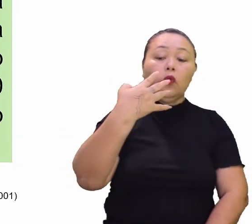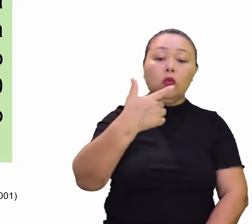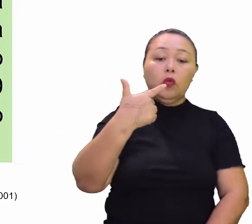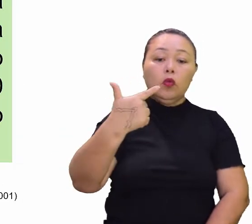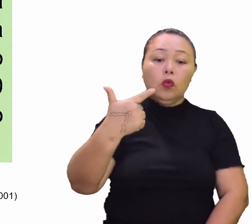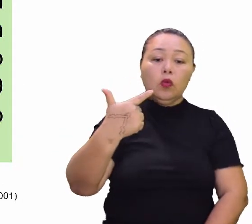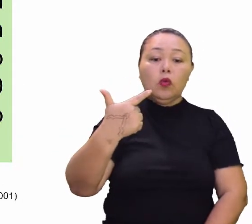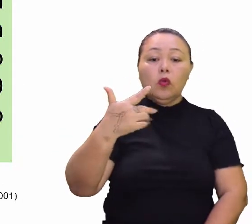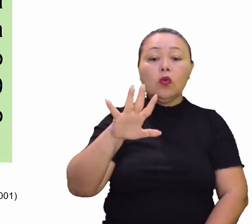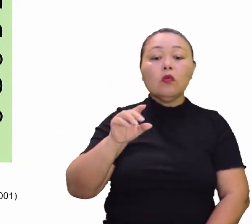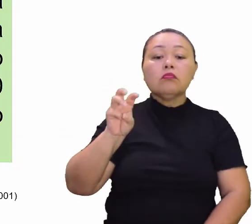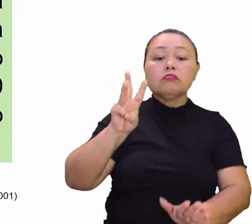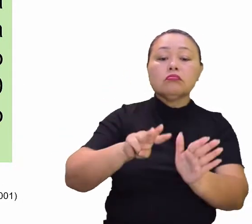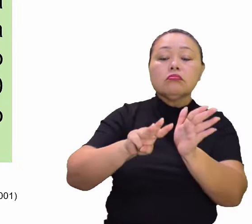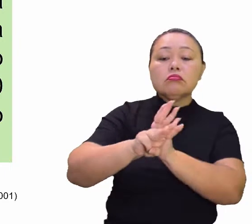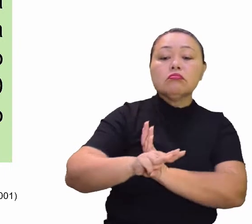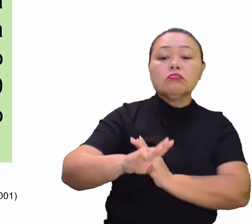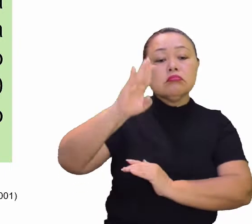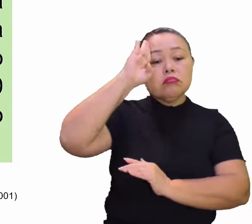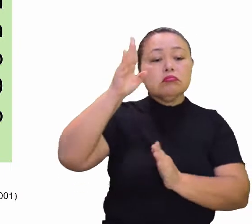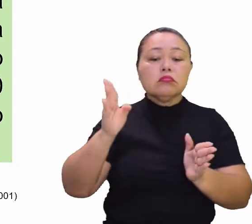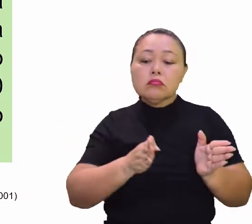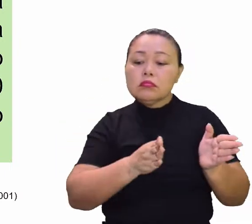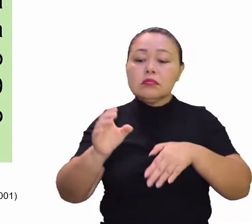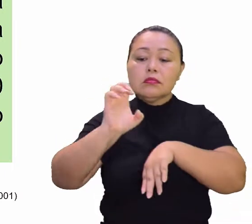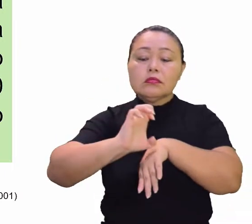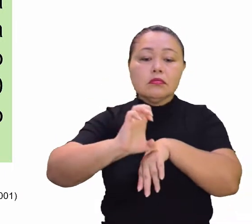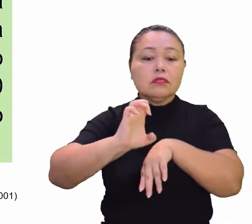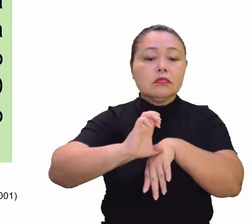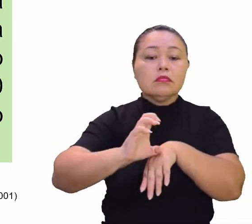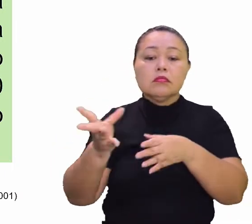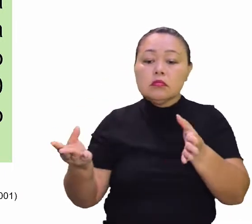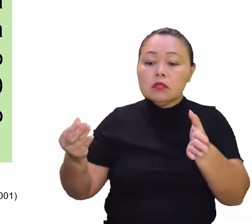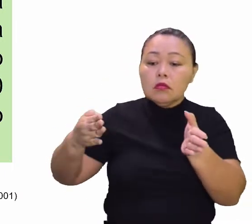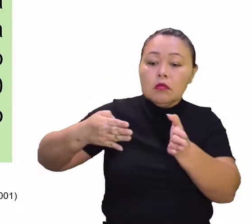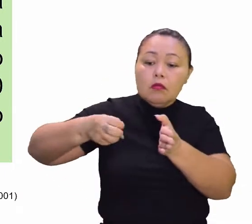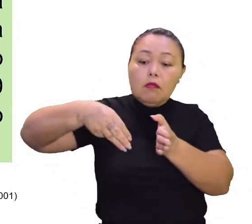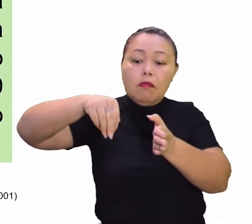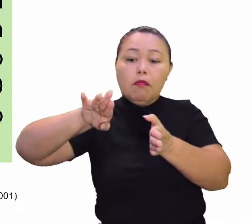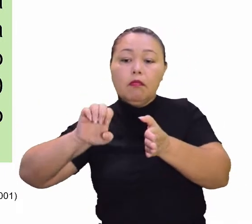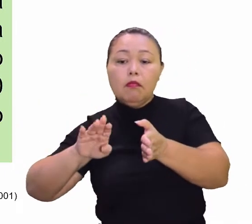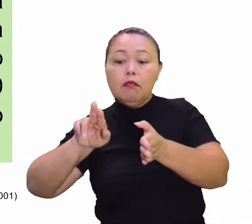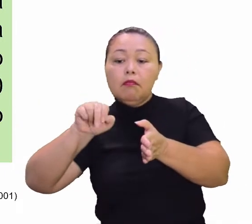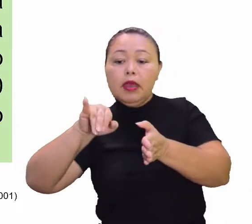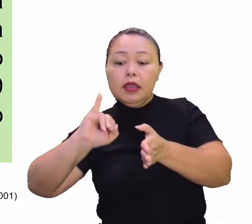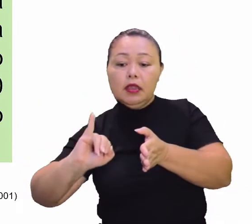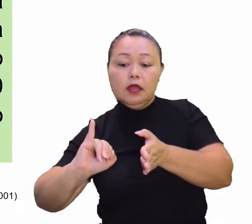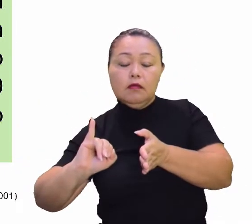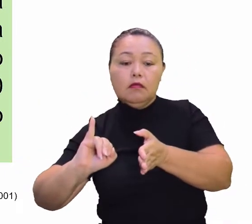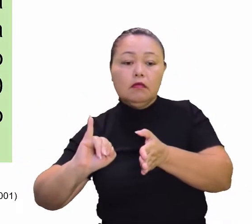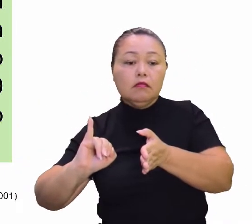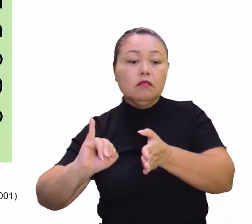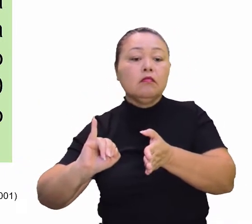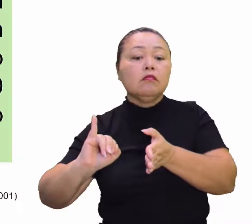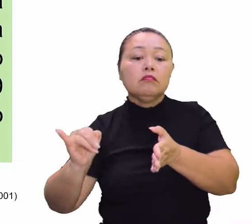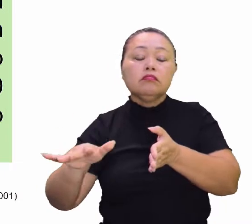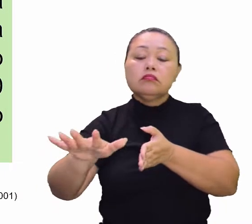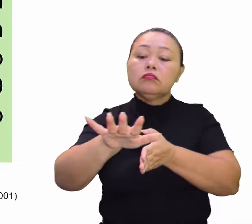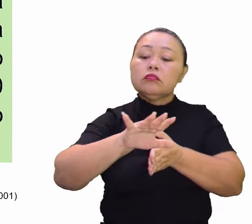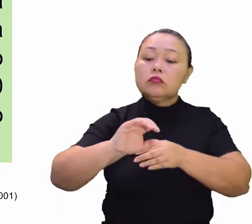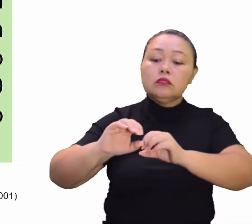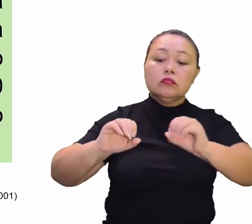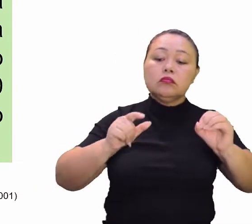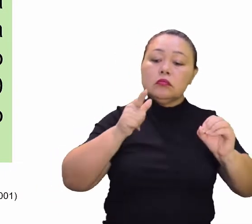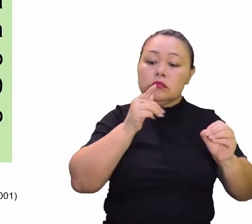31.422, o Madeira, principal rio de Rondônia, é formado pelos rios Mamoré e Beni, na